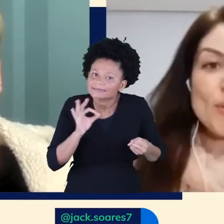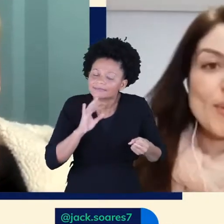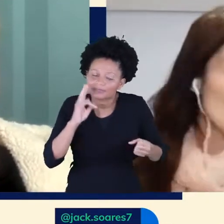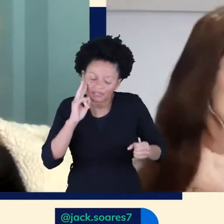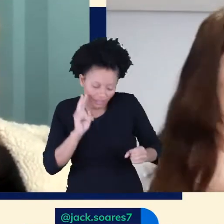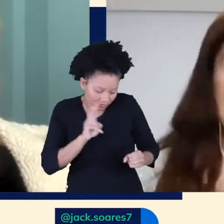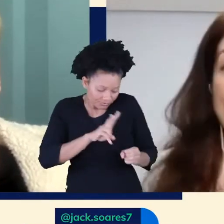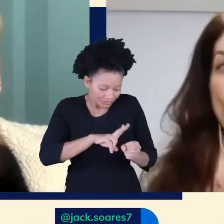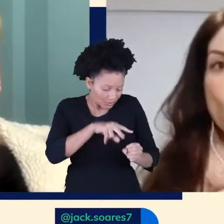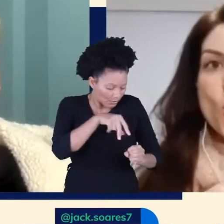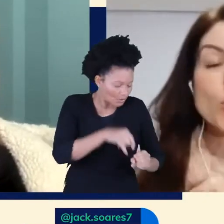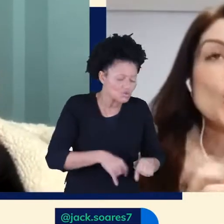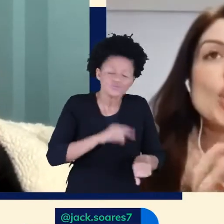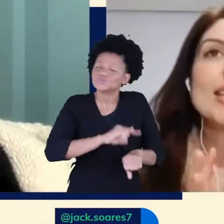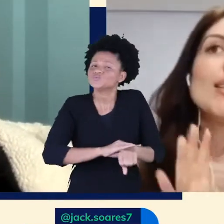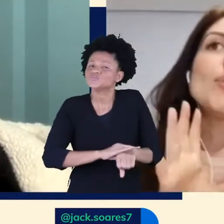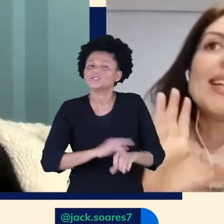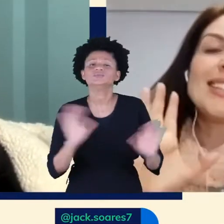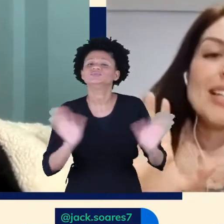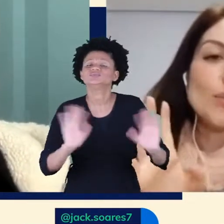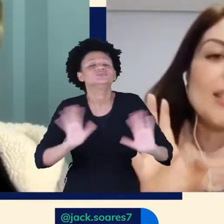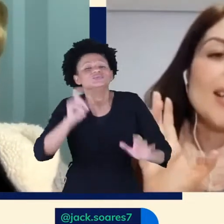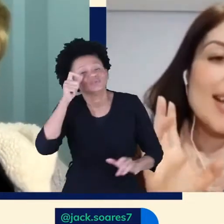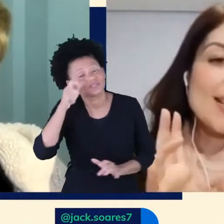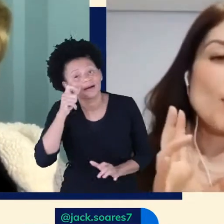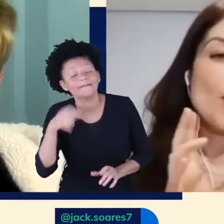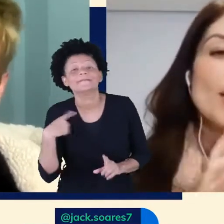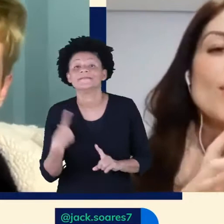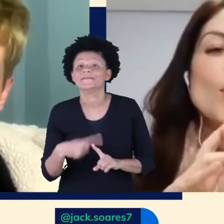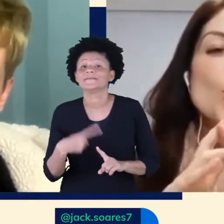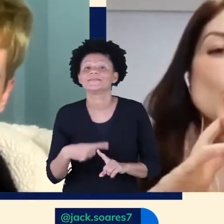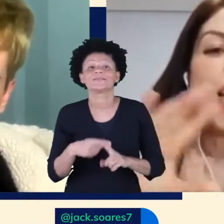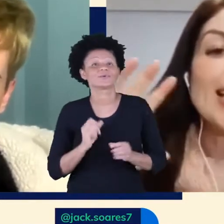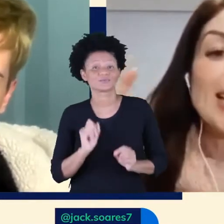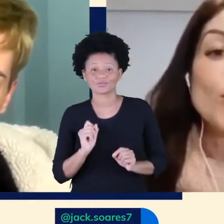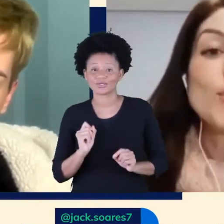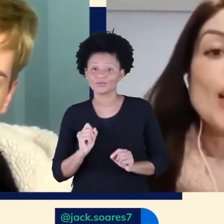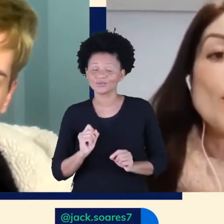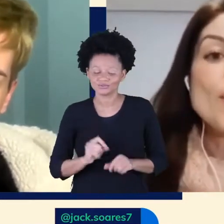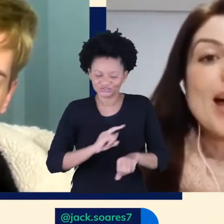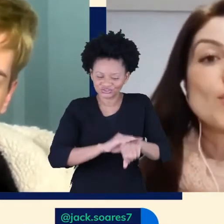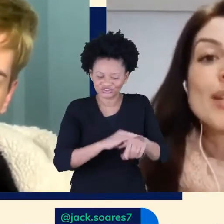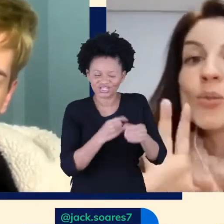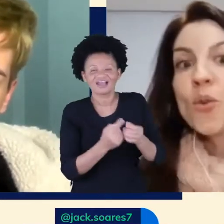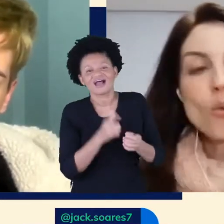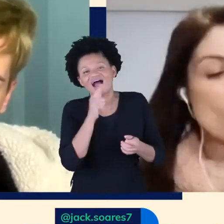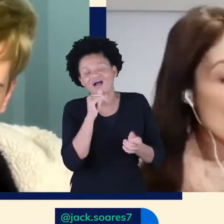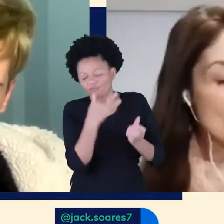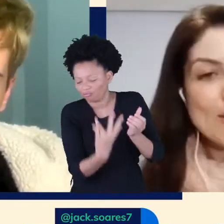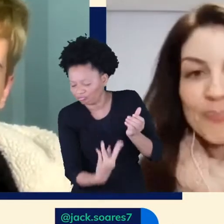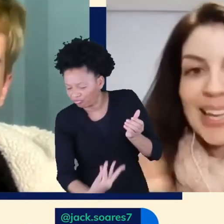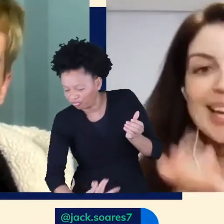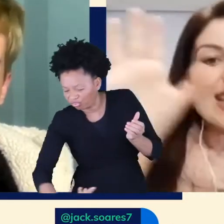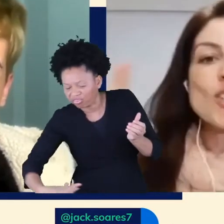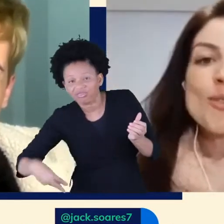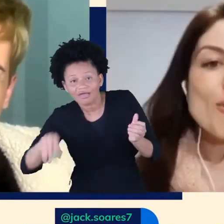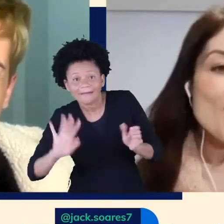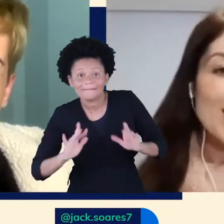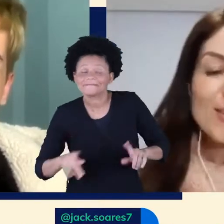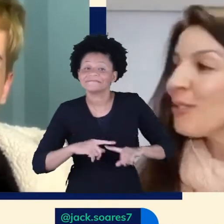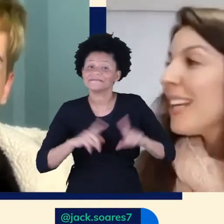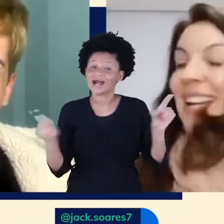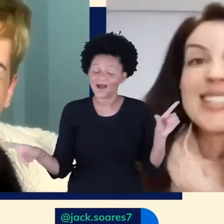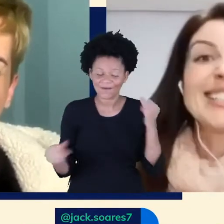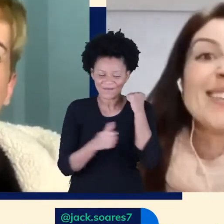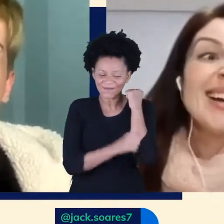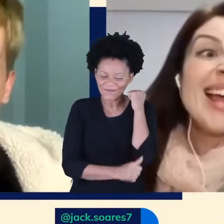esse movimento de olhar o cocô, o xixi ela não tem tanto interesse, porque o xixi é líquido, não tem formato. Mas o cocô, cada dia é um